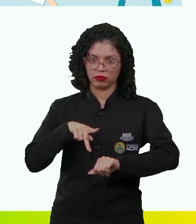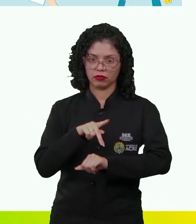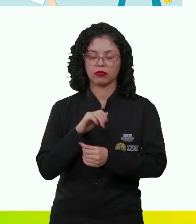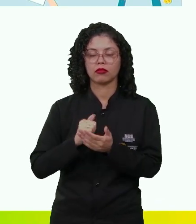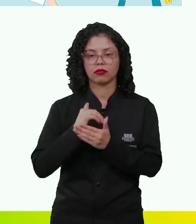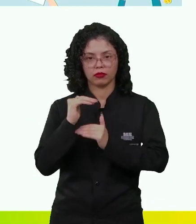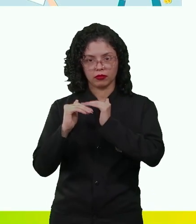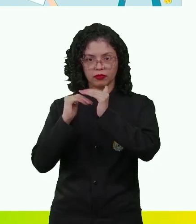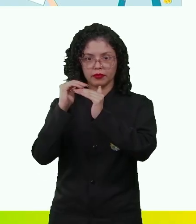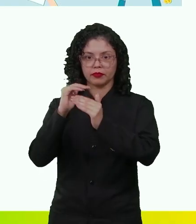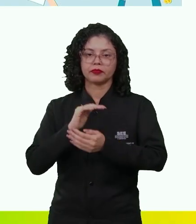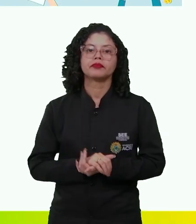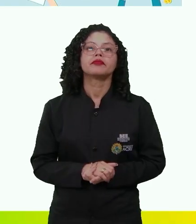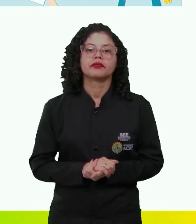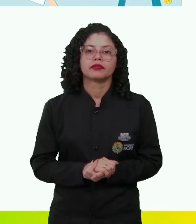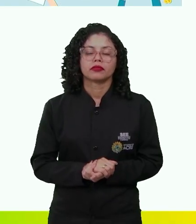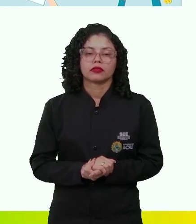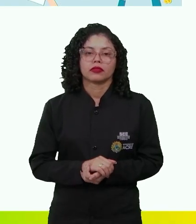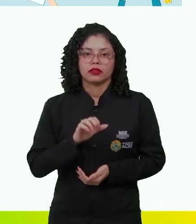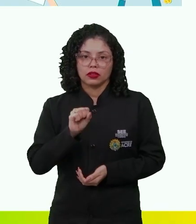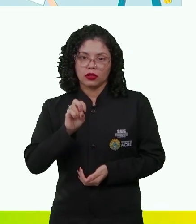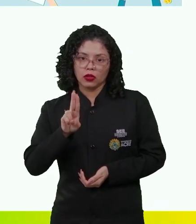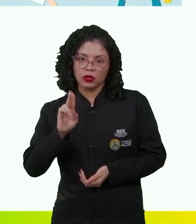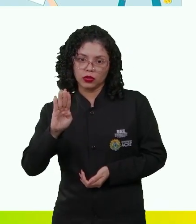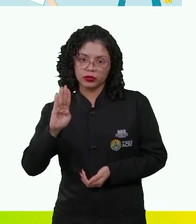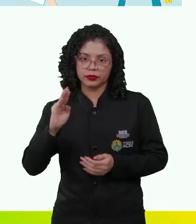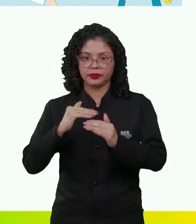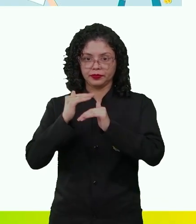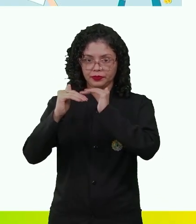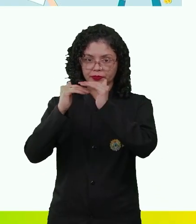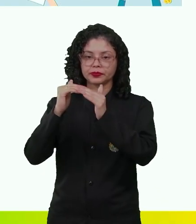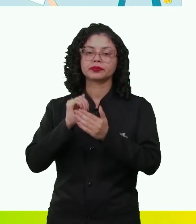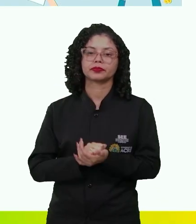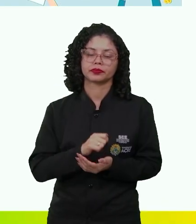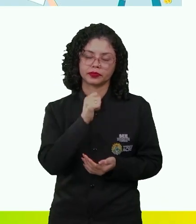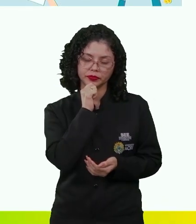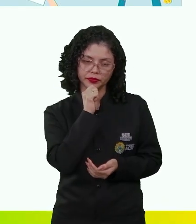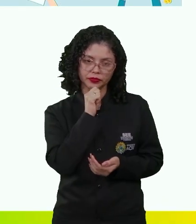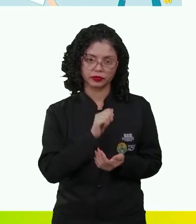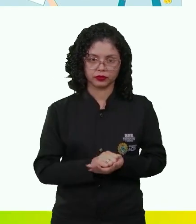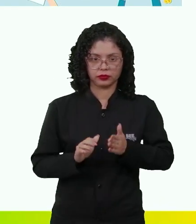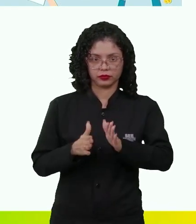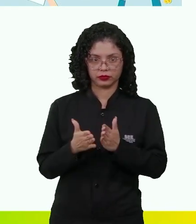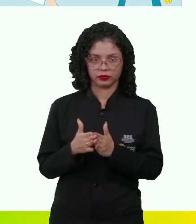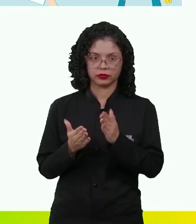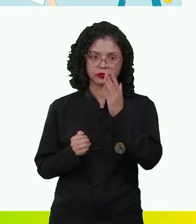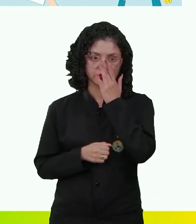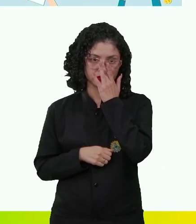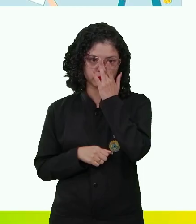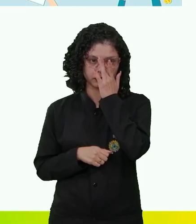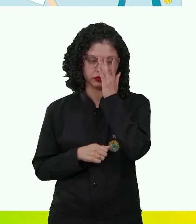em desenvolvimento ou subdesenvolvidos, países pobres.